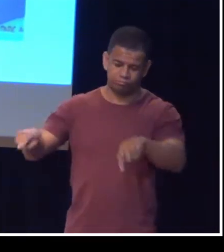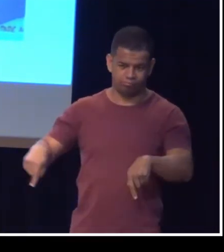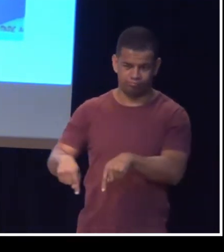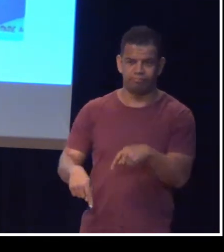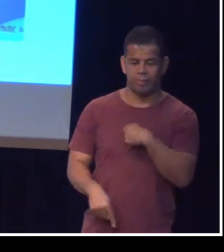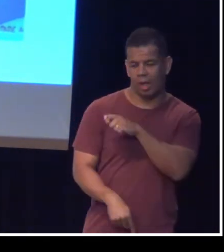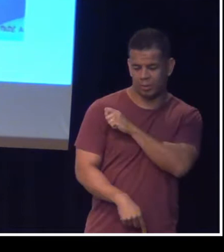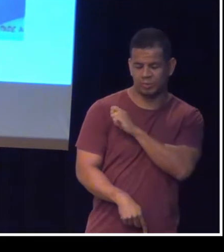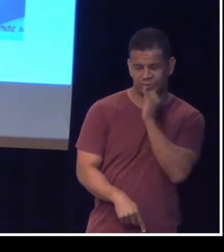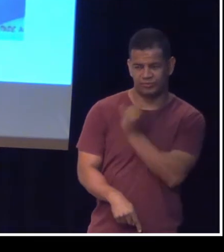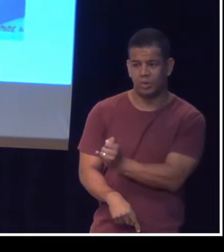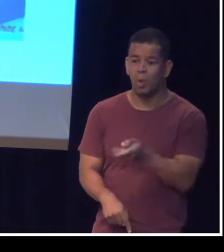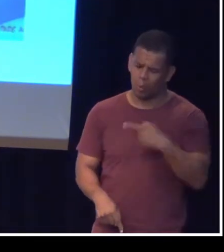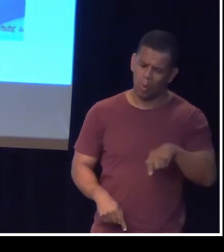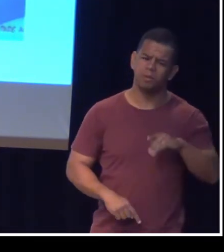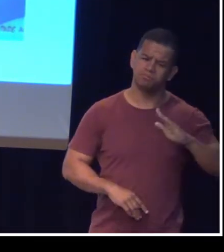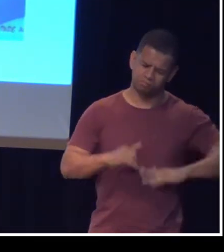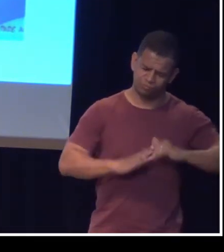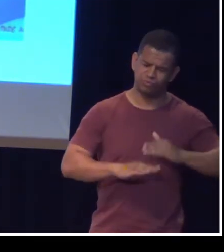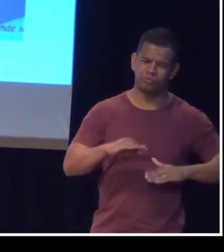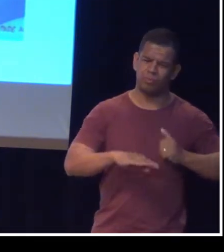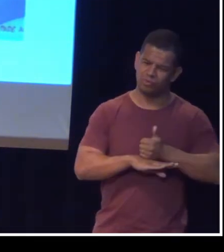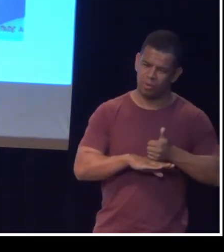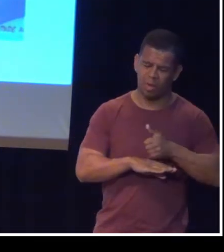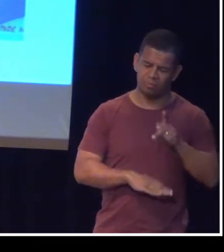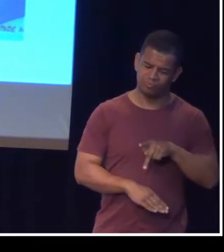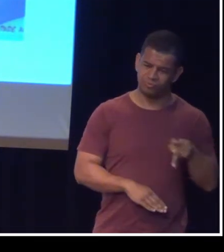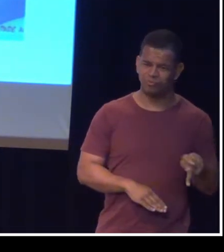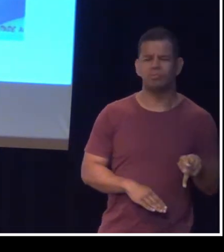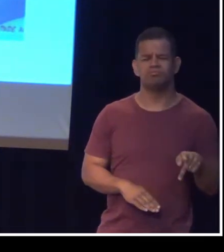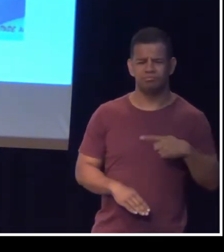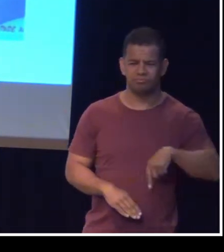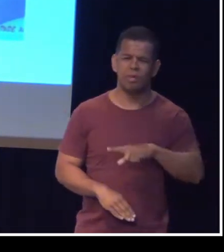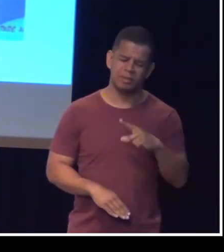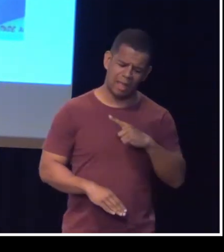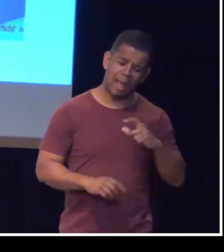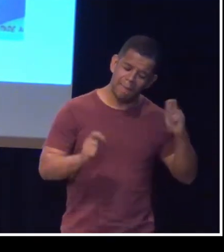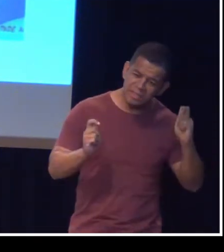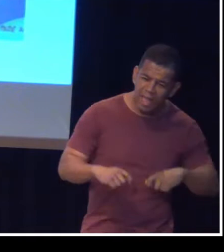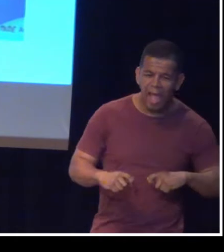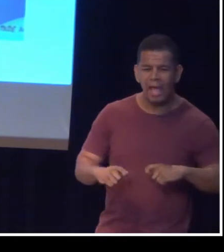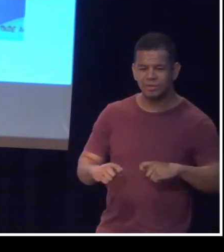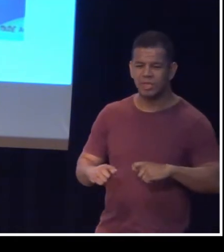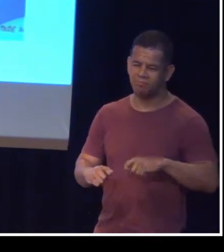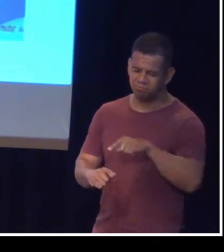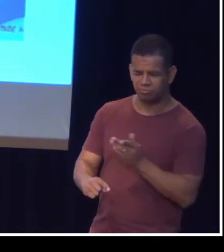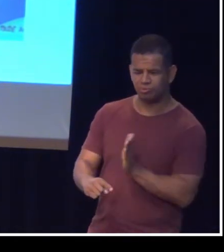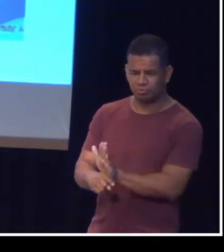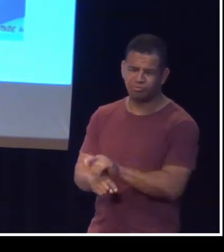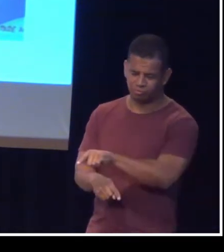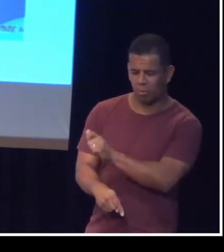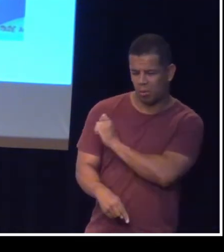nós, professores, nós, profissionais de educação, temos a capacidade tanto de construir ou destruir o aluno pelo que a